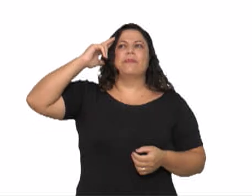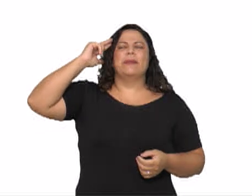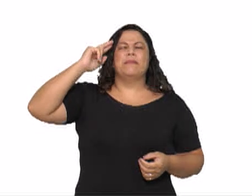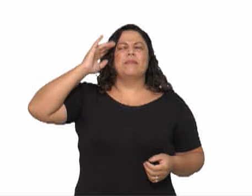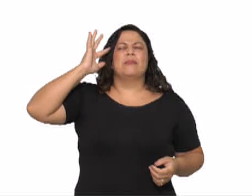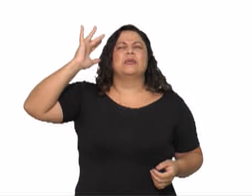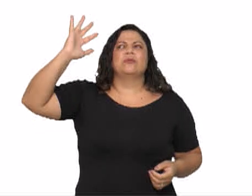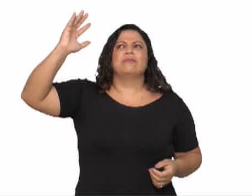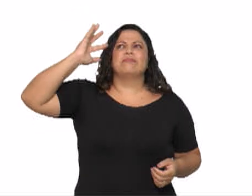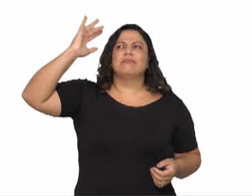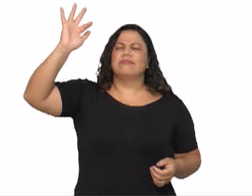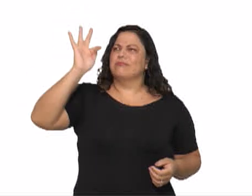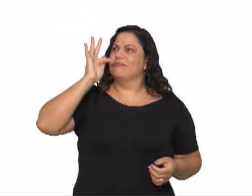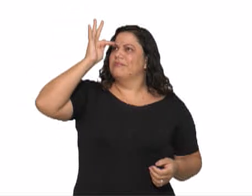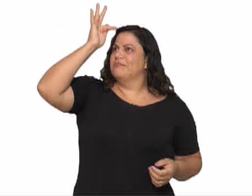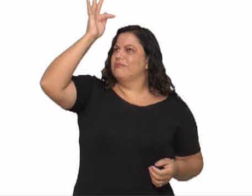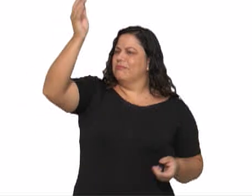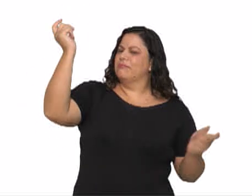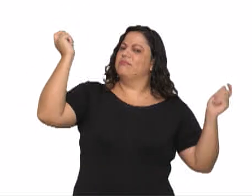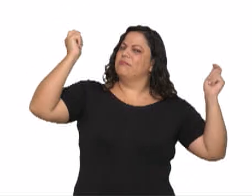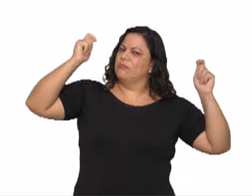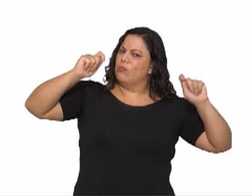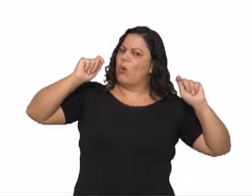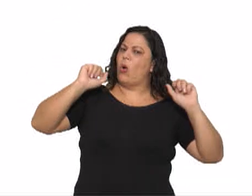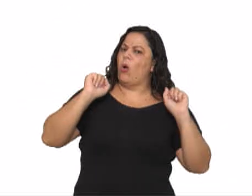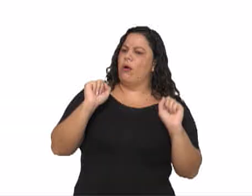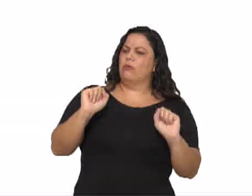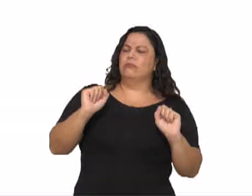futuras, prováveis, improváveis e